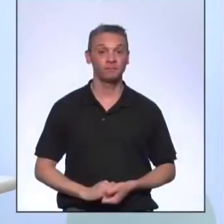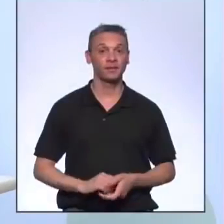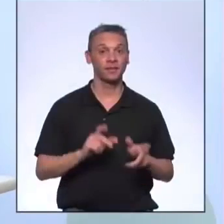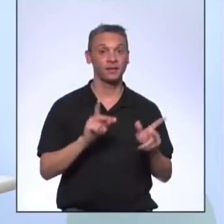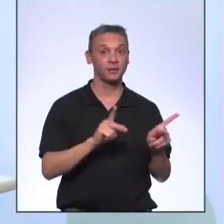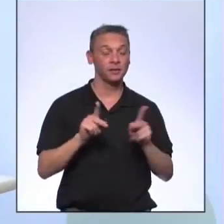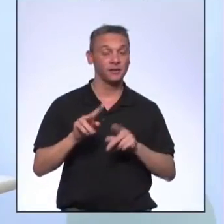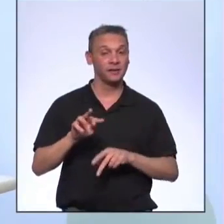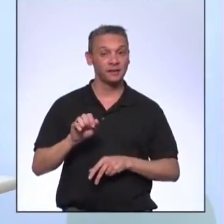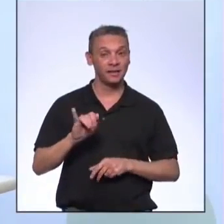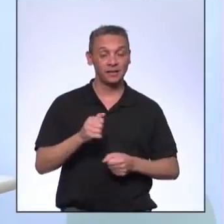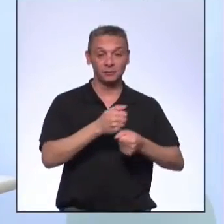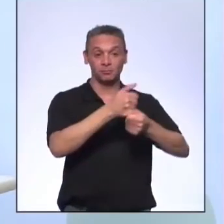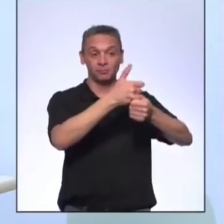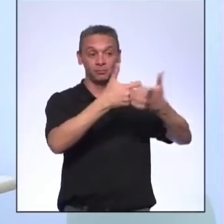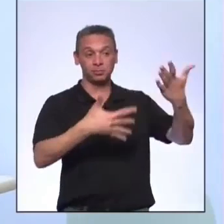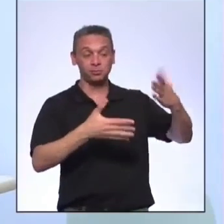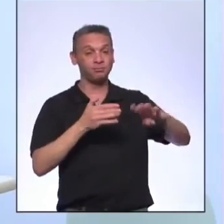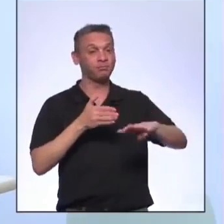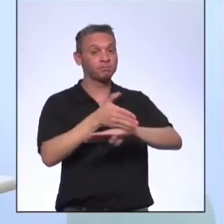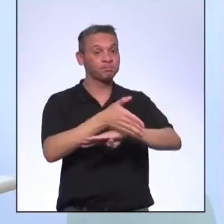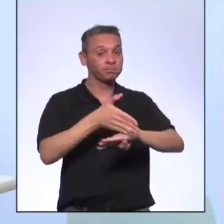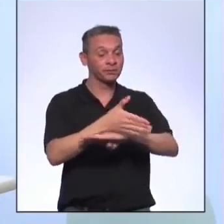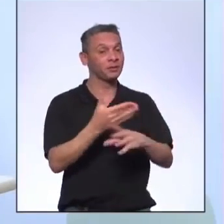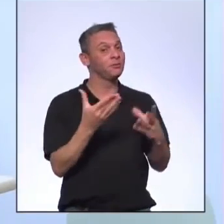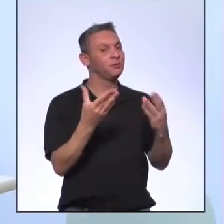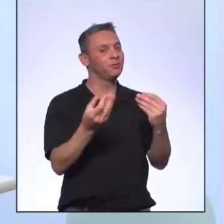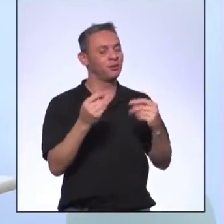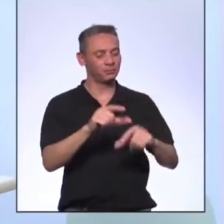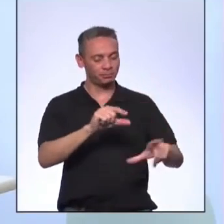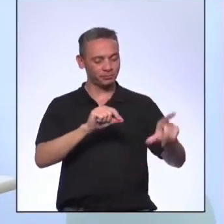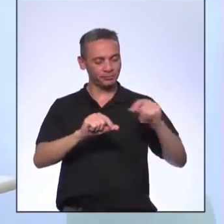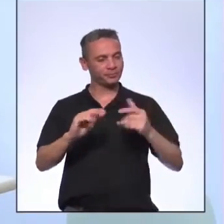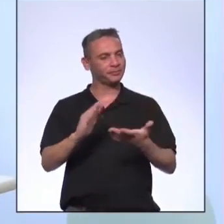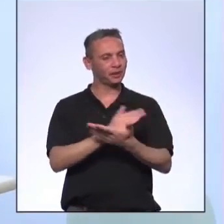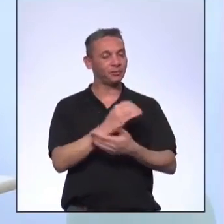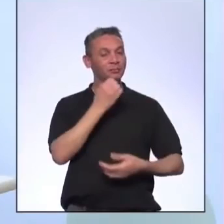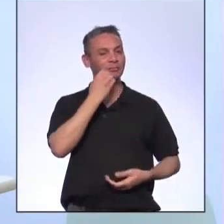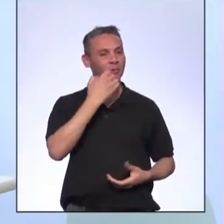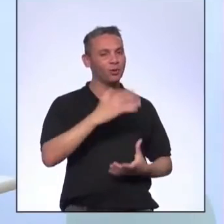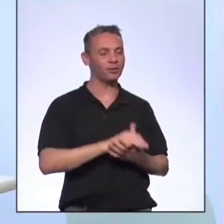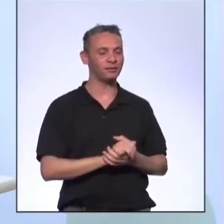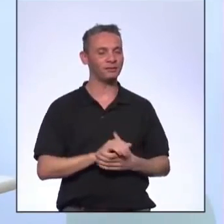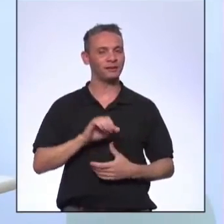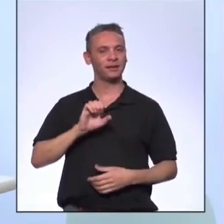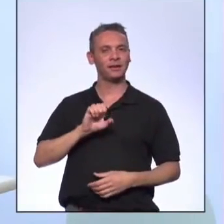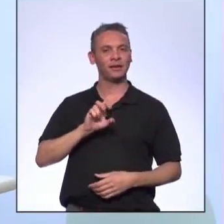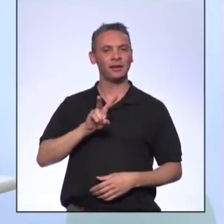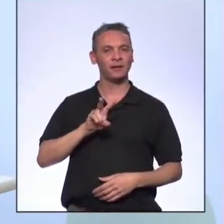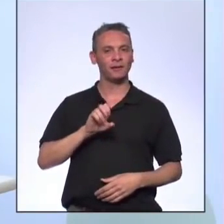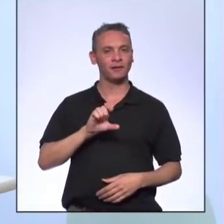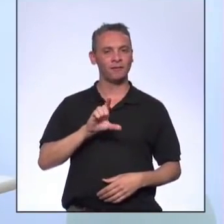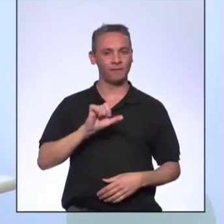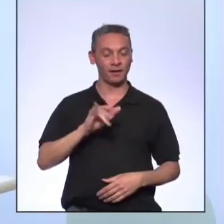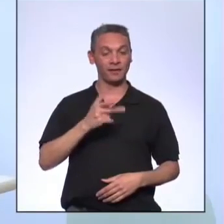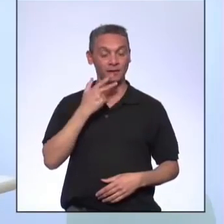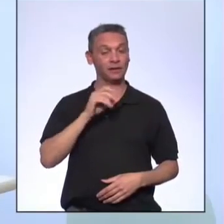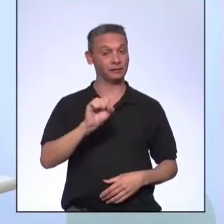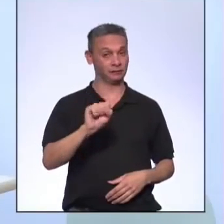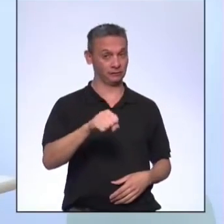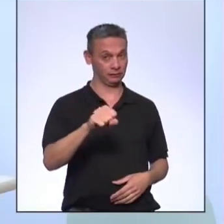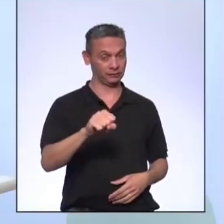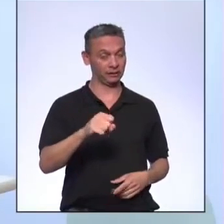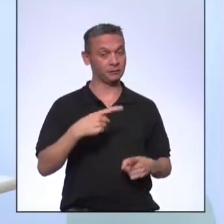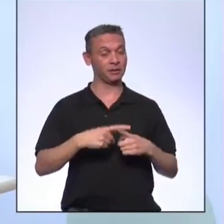Professora Tayana, muitas participações, eu consegui pescar algumas aqui muito boas. A Evelyn, ela diz que sim, a causa é por